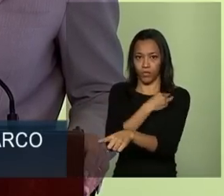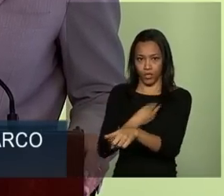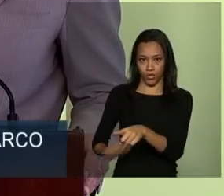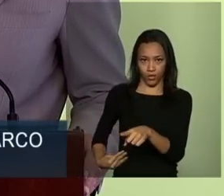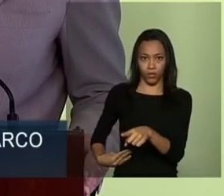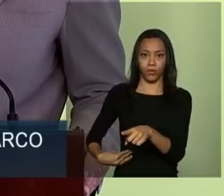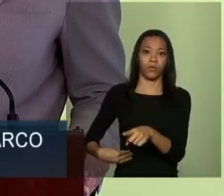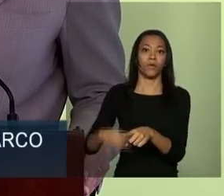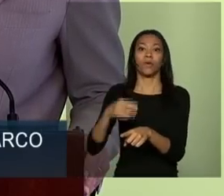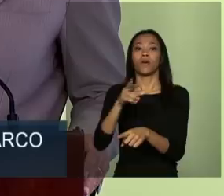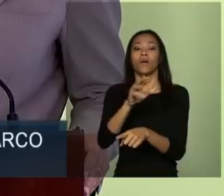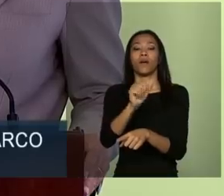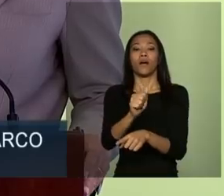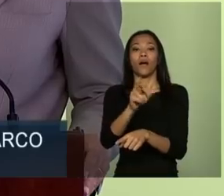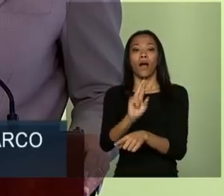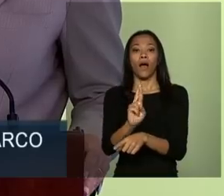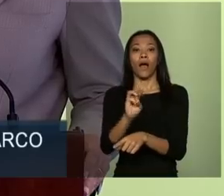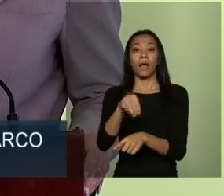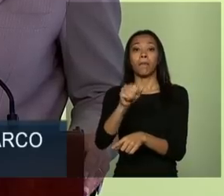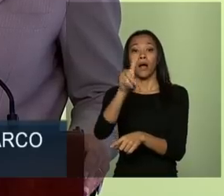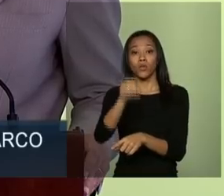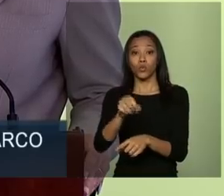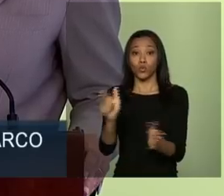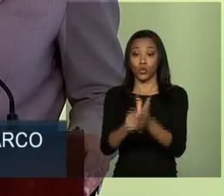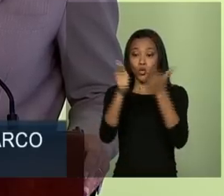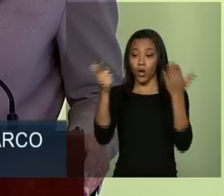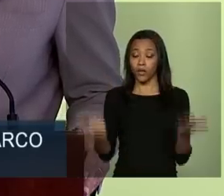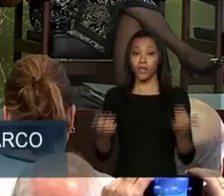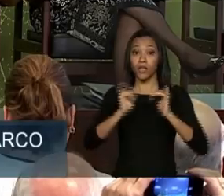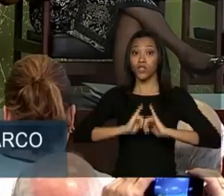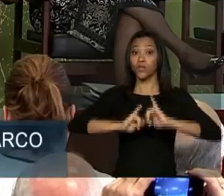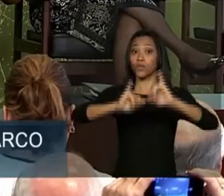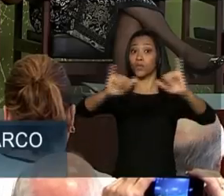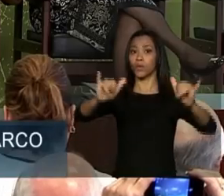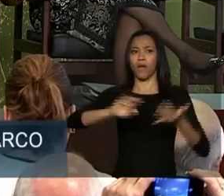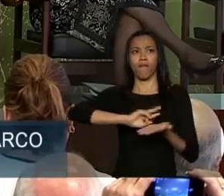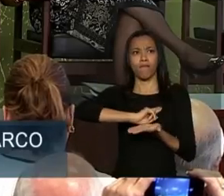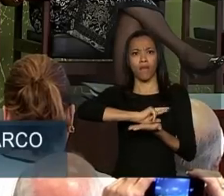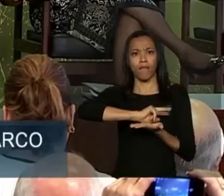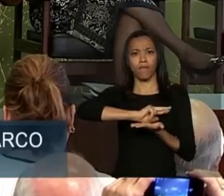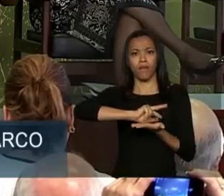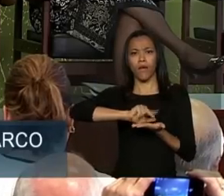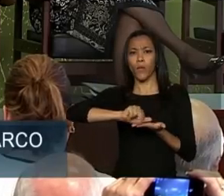já anunciam o desencadeamento de uma série de investimentos